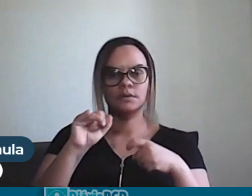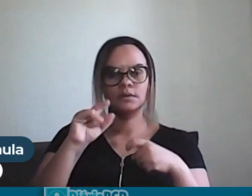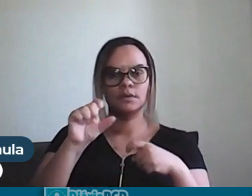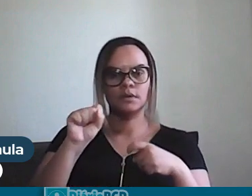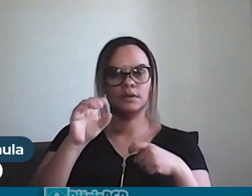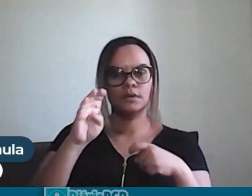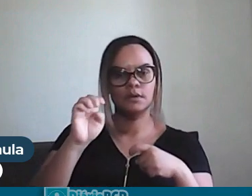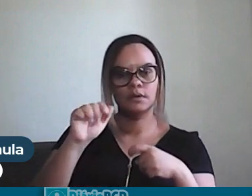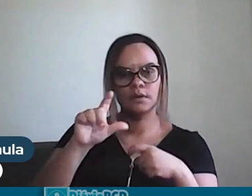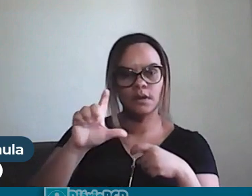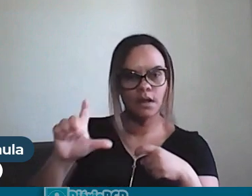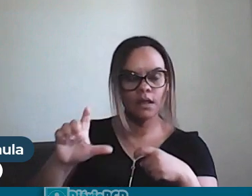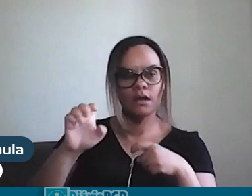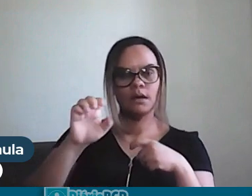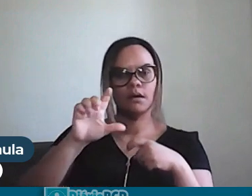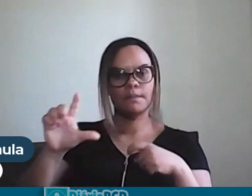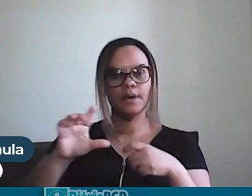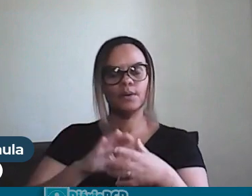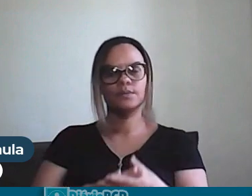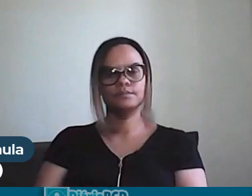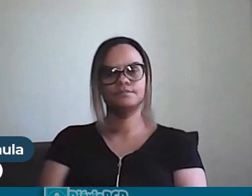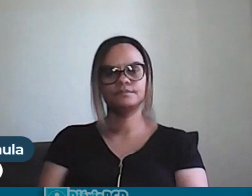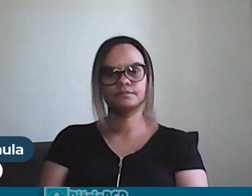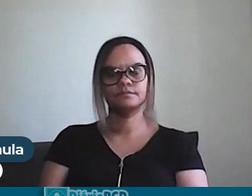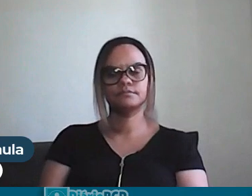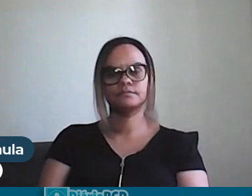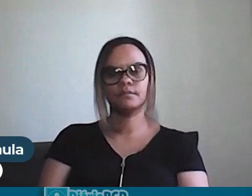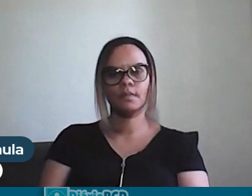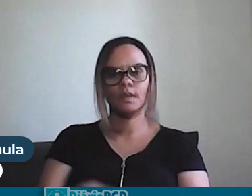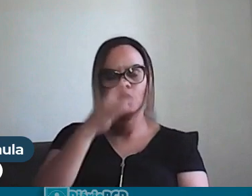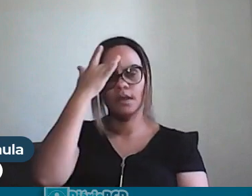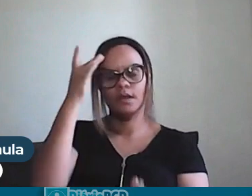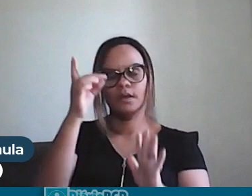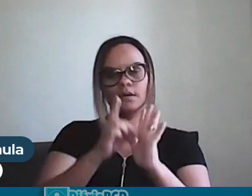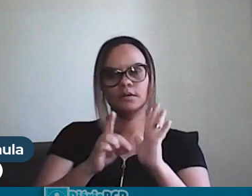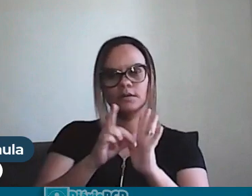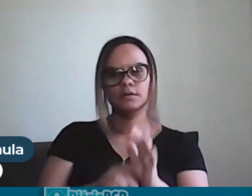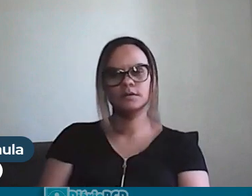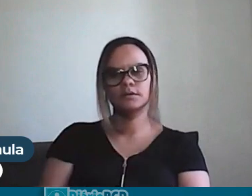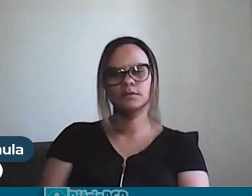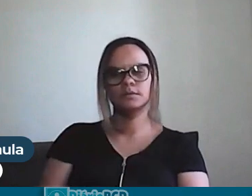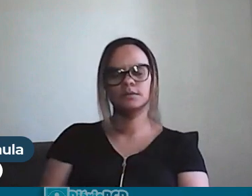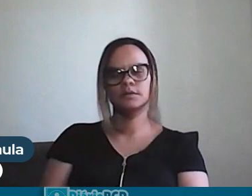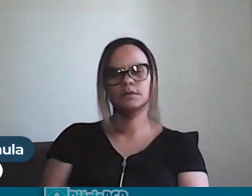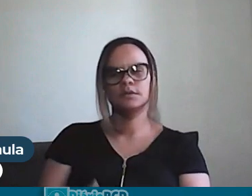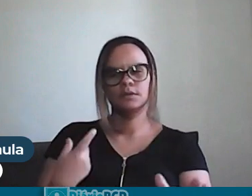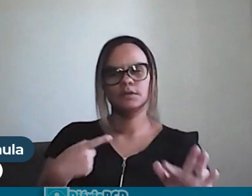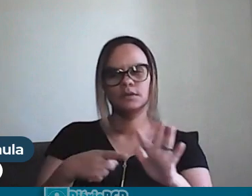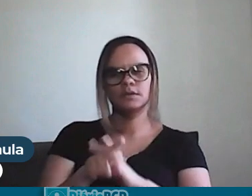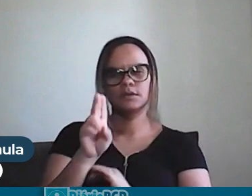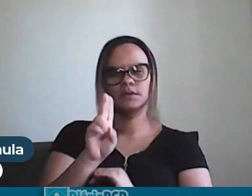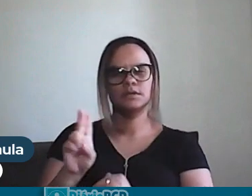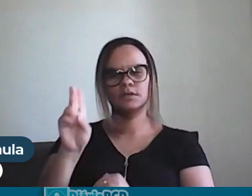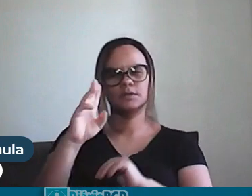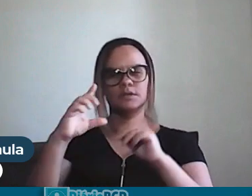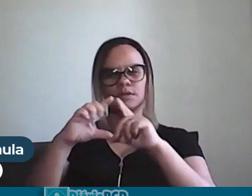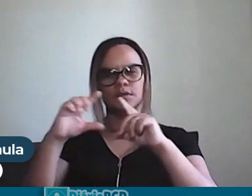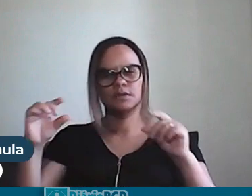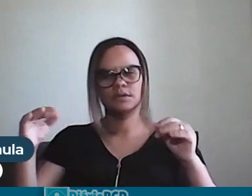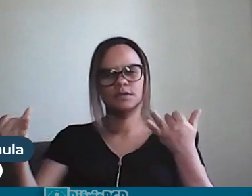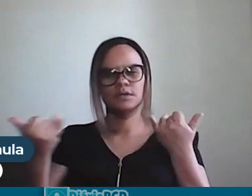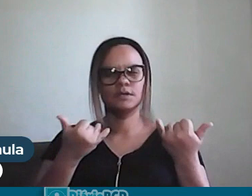da Universidade do Rio de Janeiro. O Diário PCD questionou a Universidade de Brasília e eles disseram